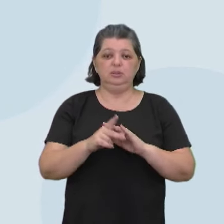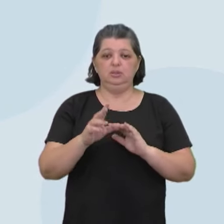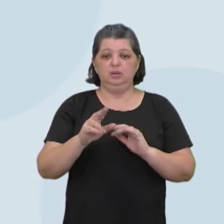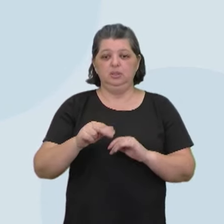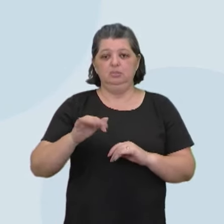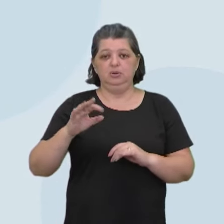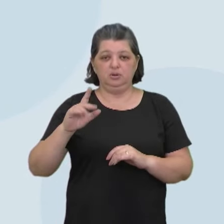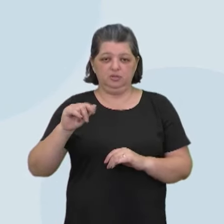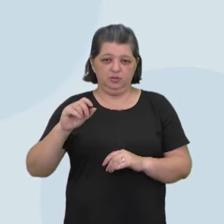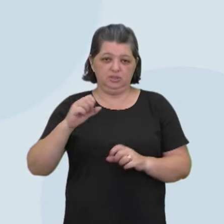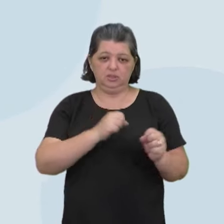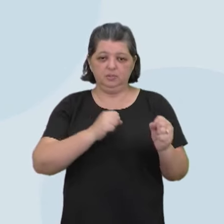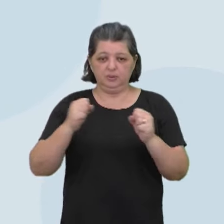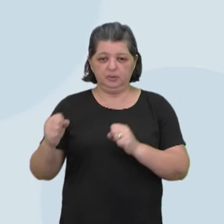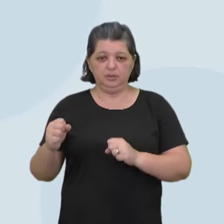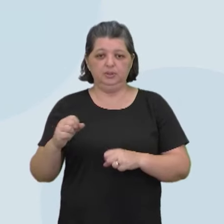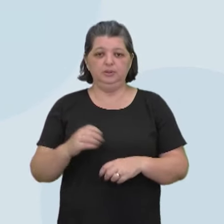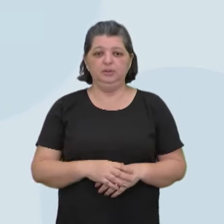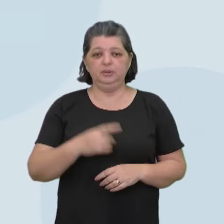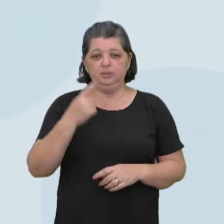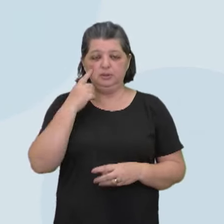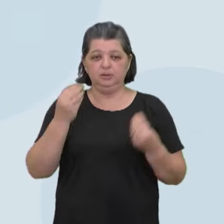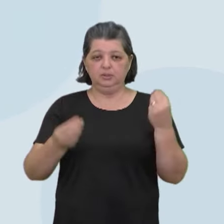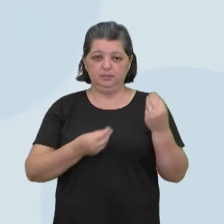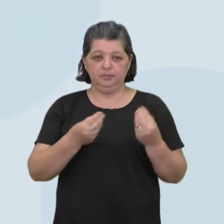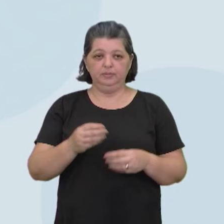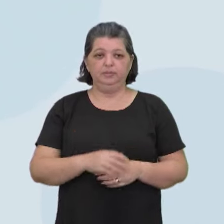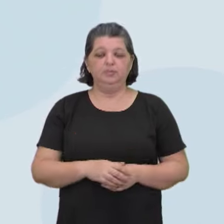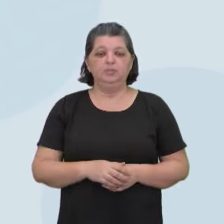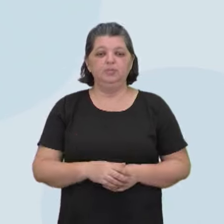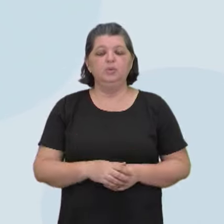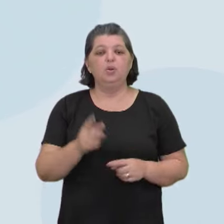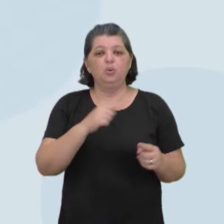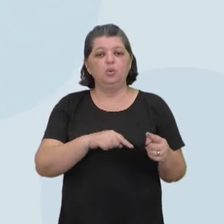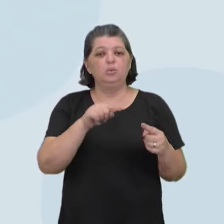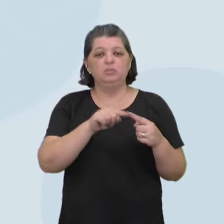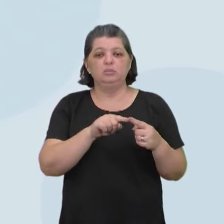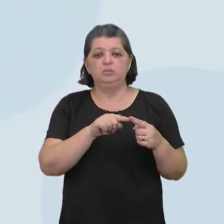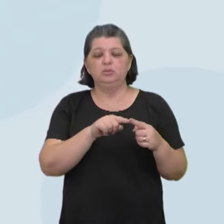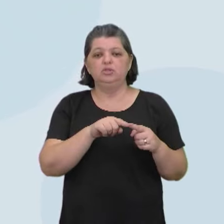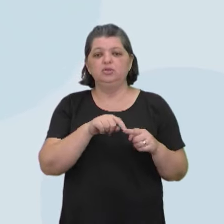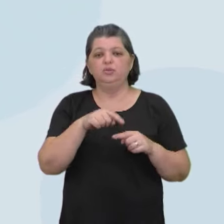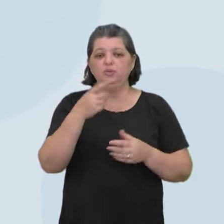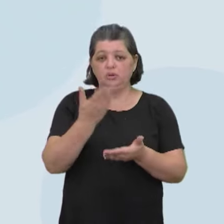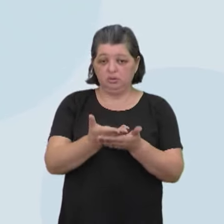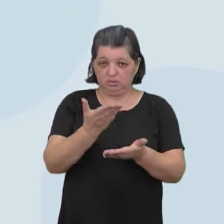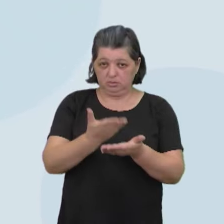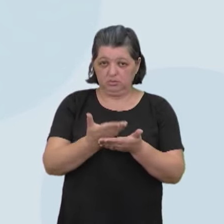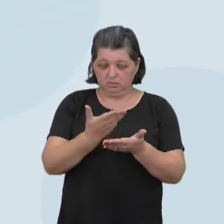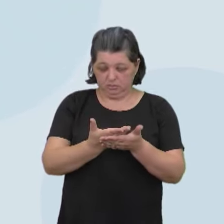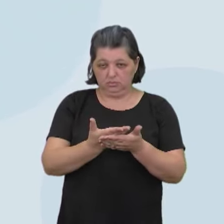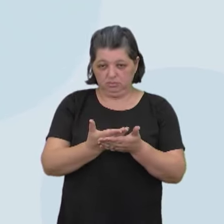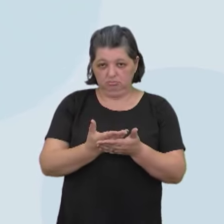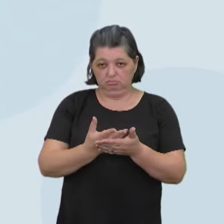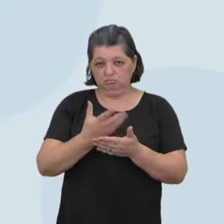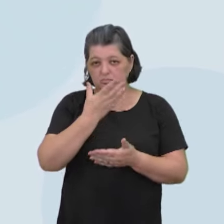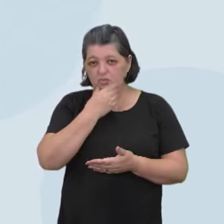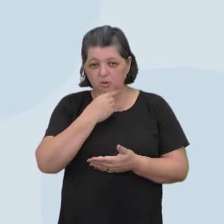Poder. Pessoal, fundamentalmente, o objeto de estudo pelo qual Foucault era